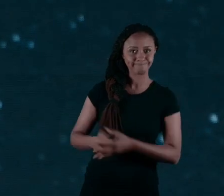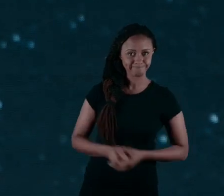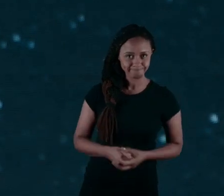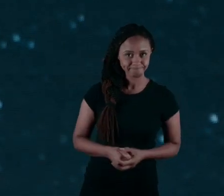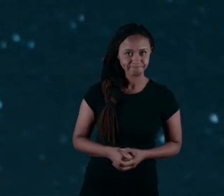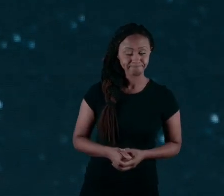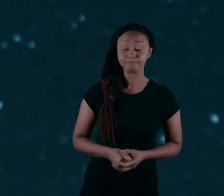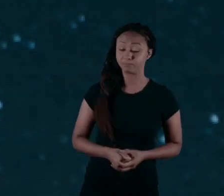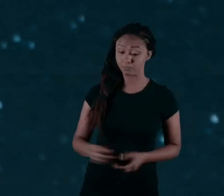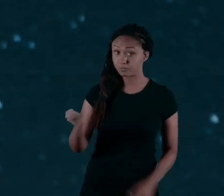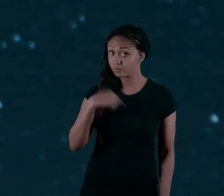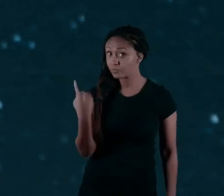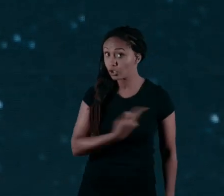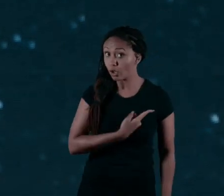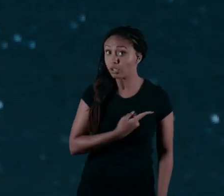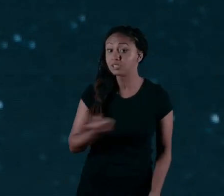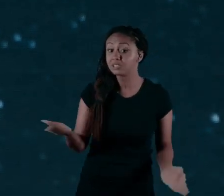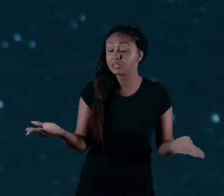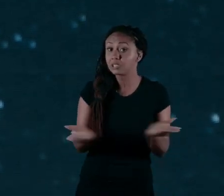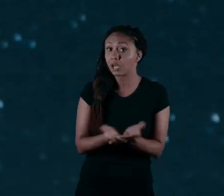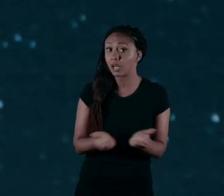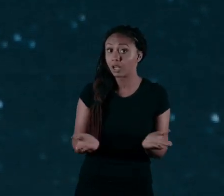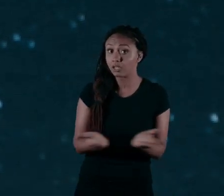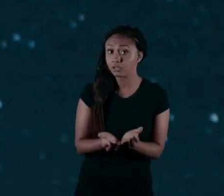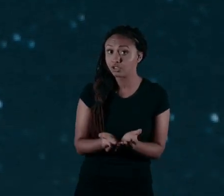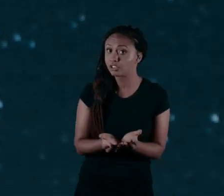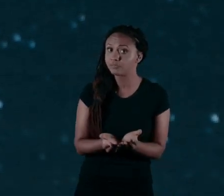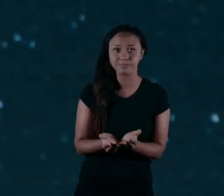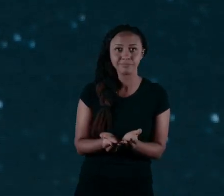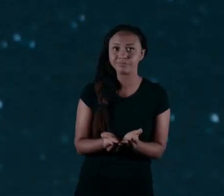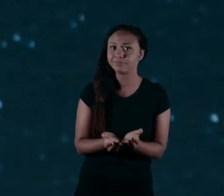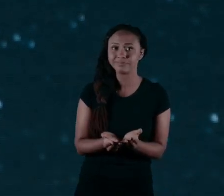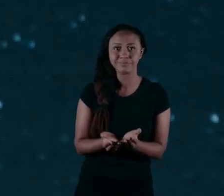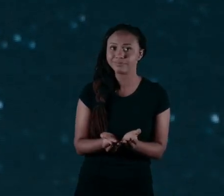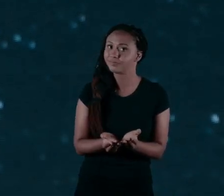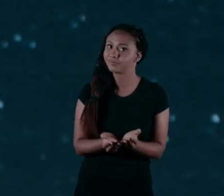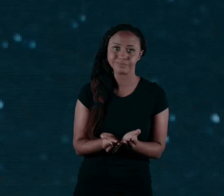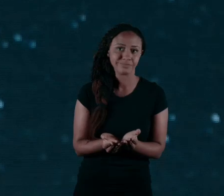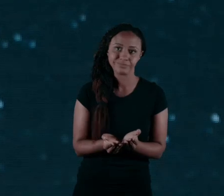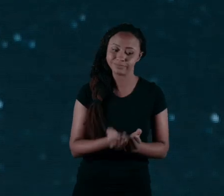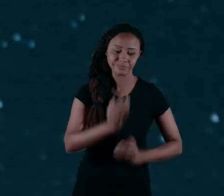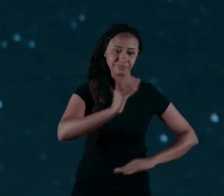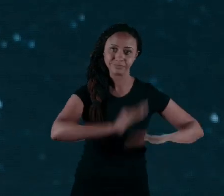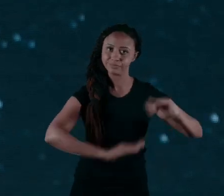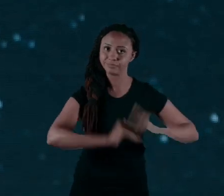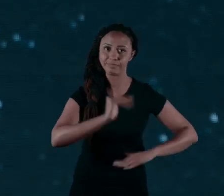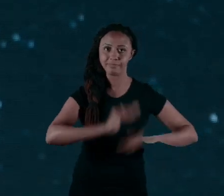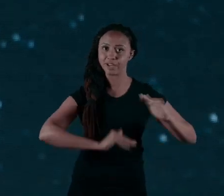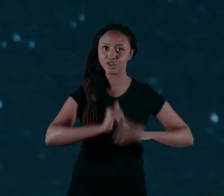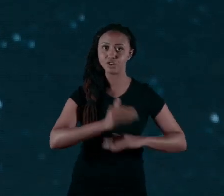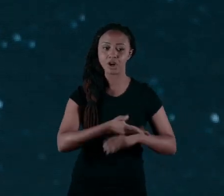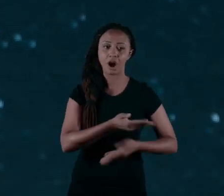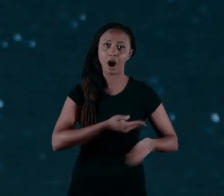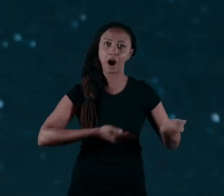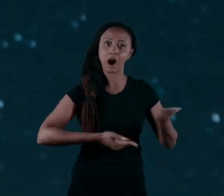Crente não pode viver de suborno e nem ser aquele que